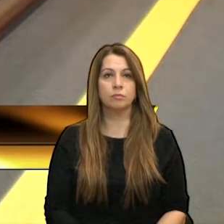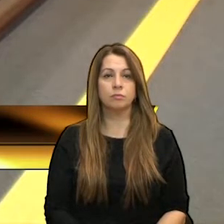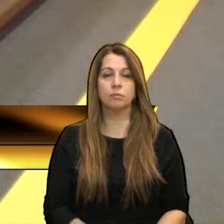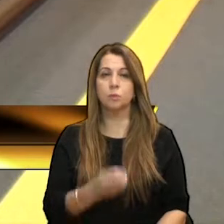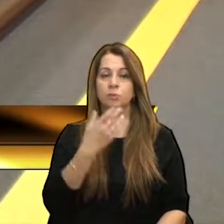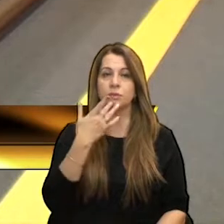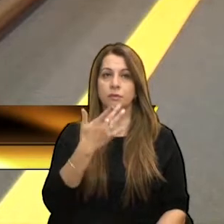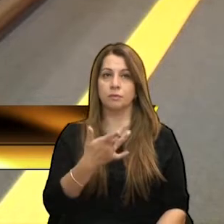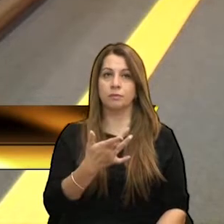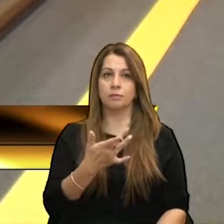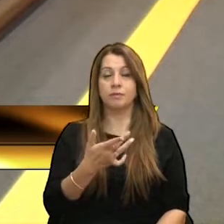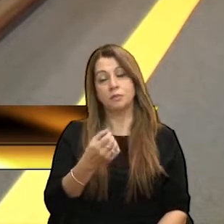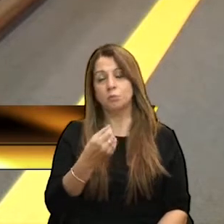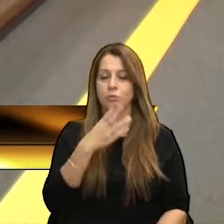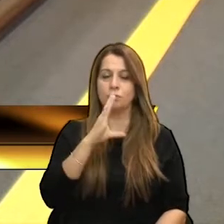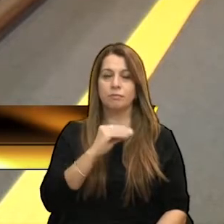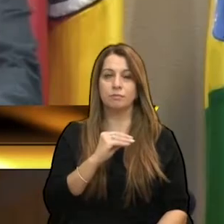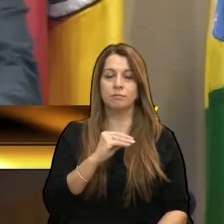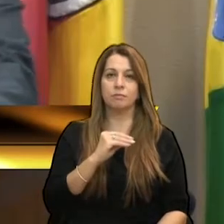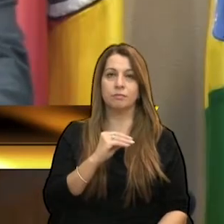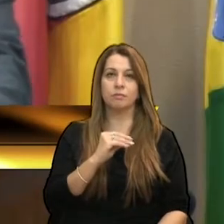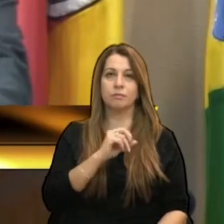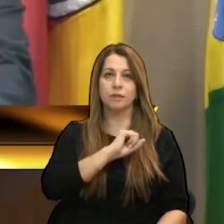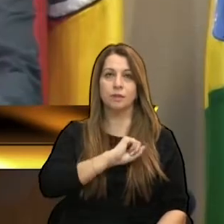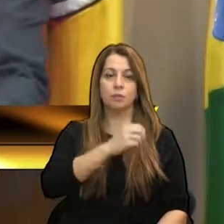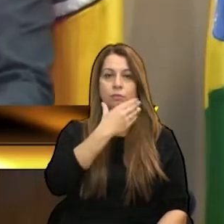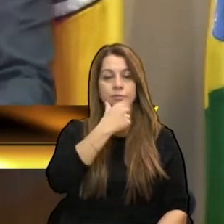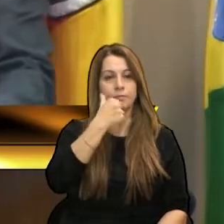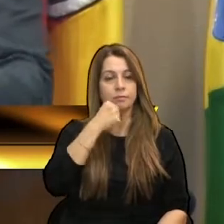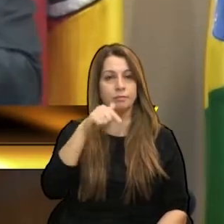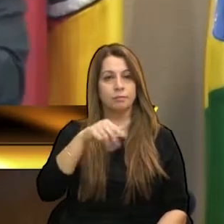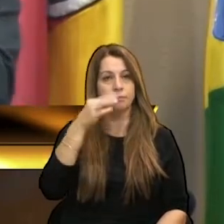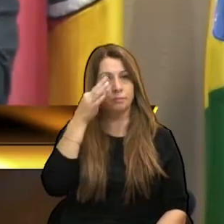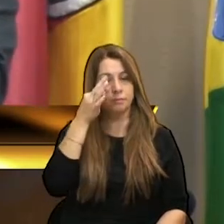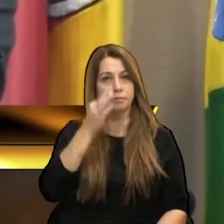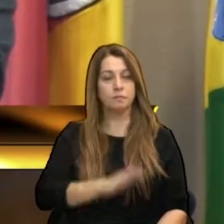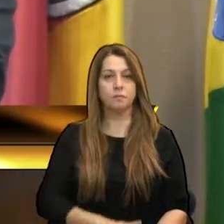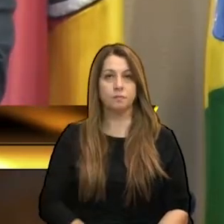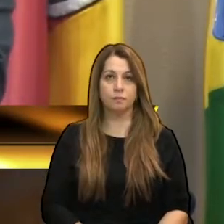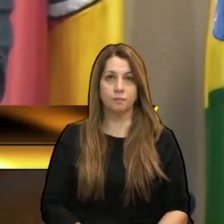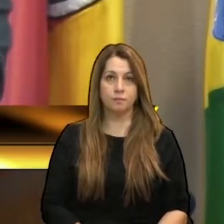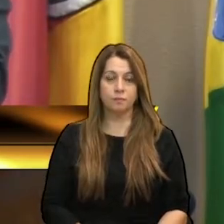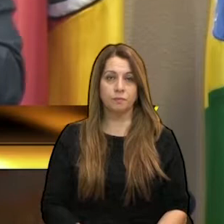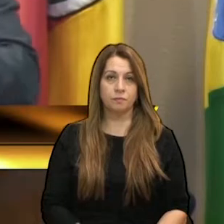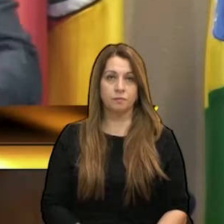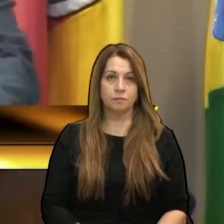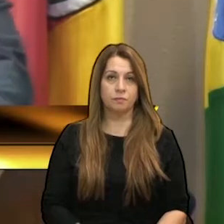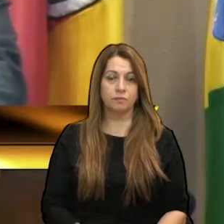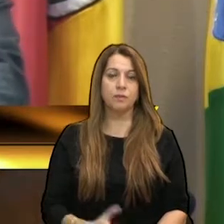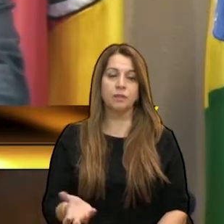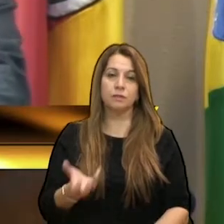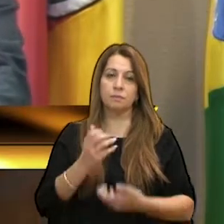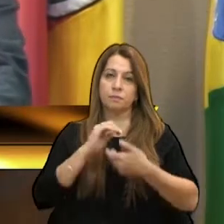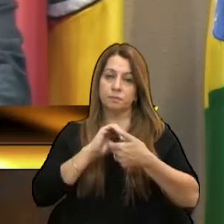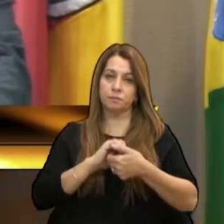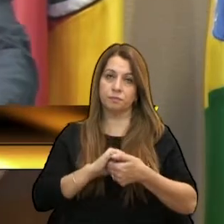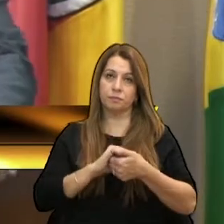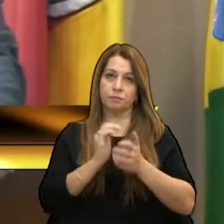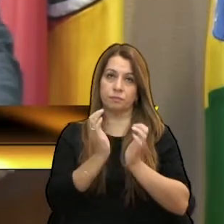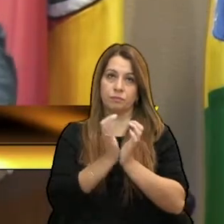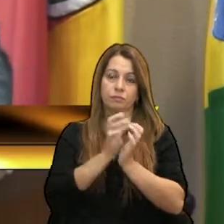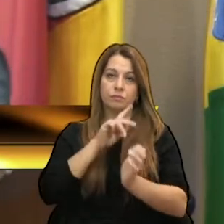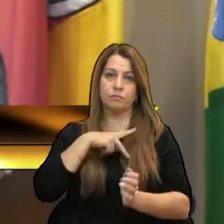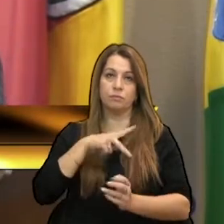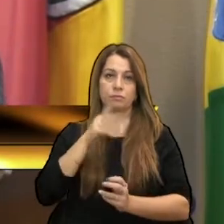Boa tarde, praticamente boa noite aos senhores e senhoras aqui presentes. Queria saudar o colega